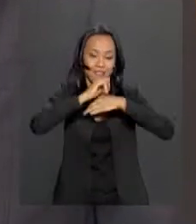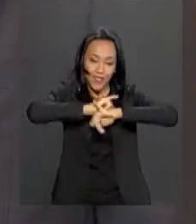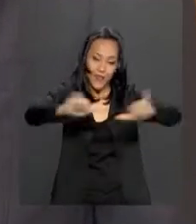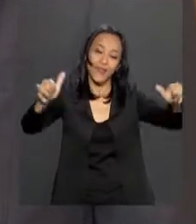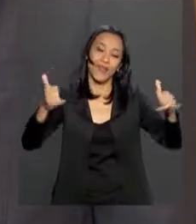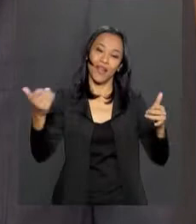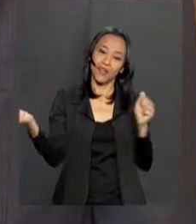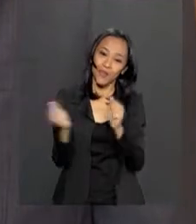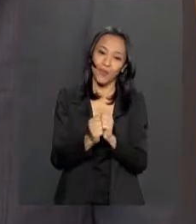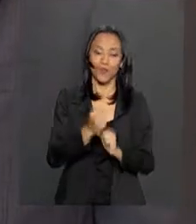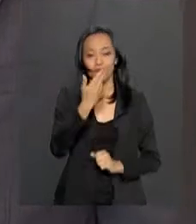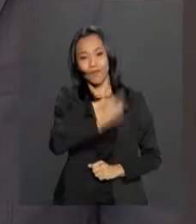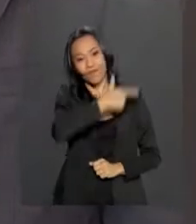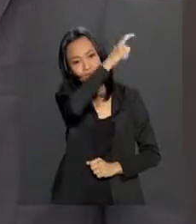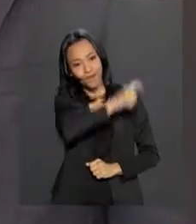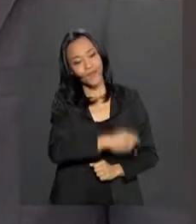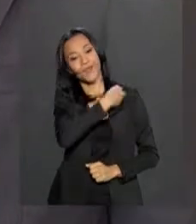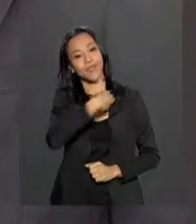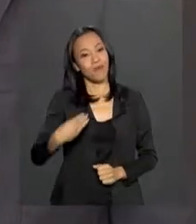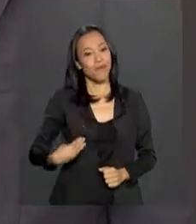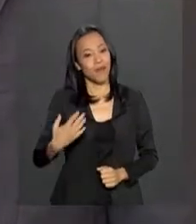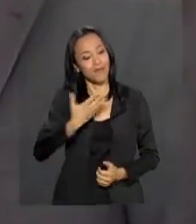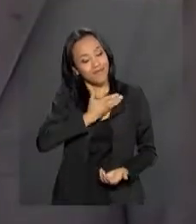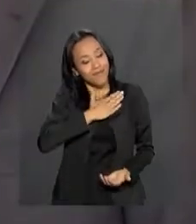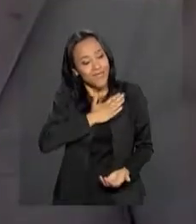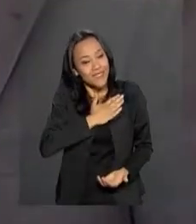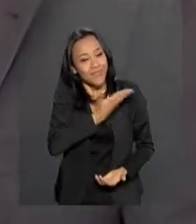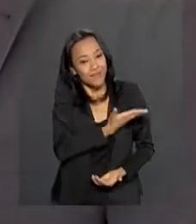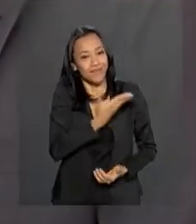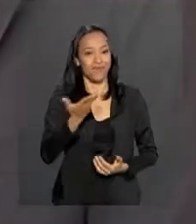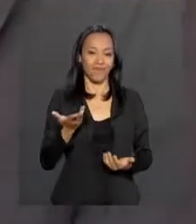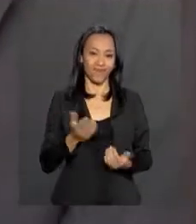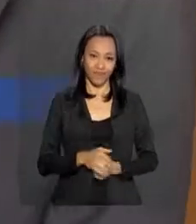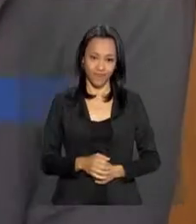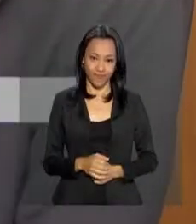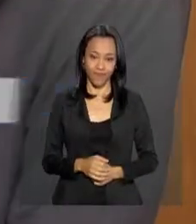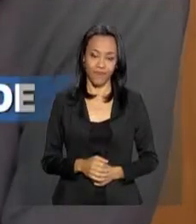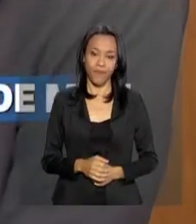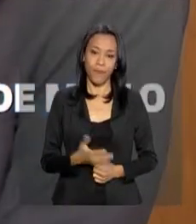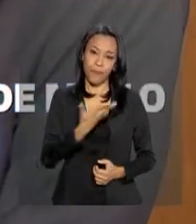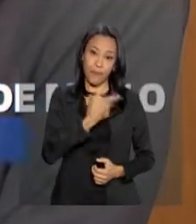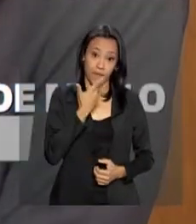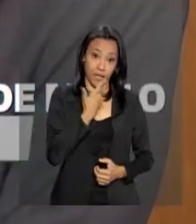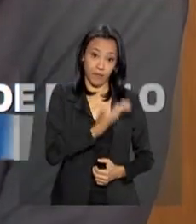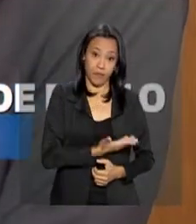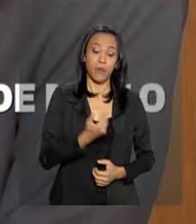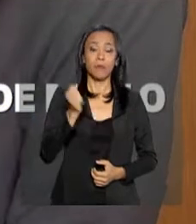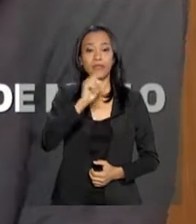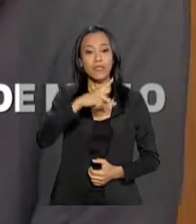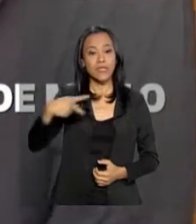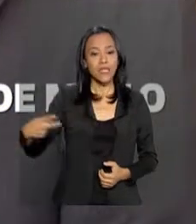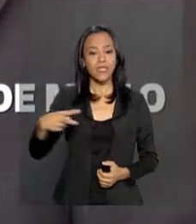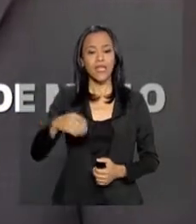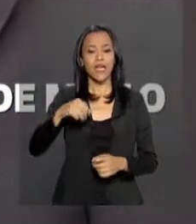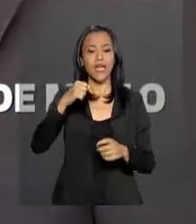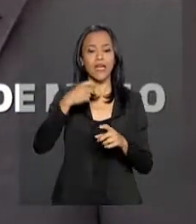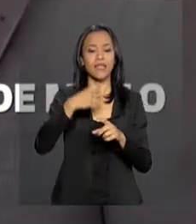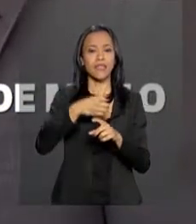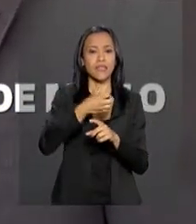do eminentíssimo ministro do Trabalho, nosso querido Caio. Presidente, o acumulado é de